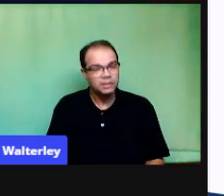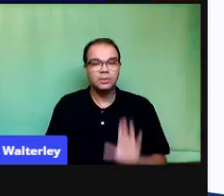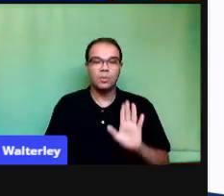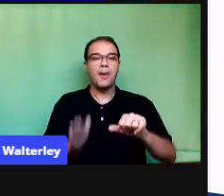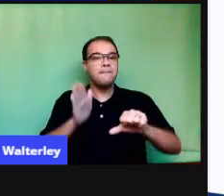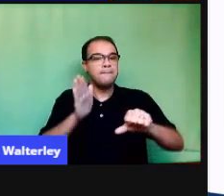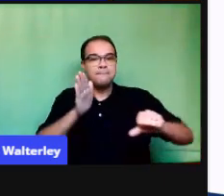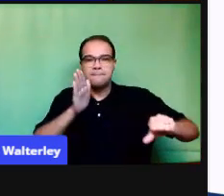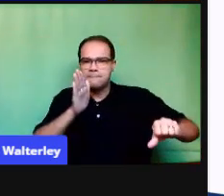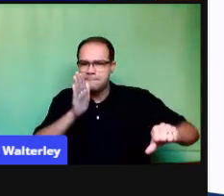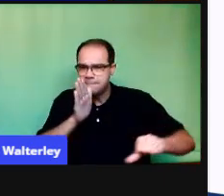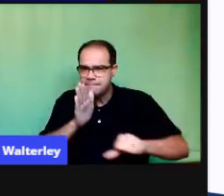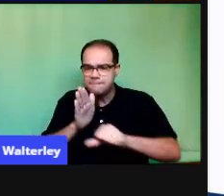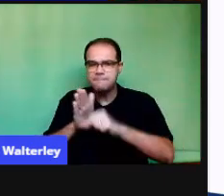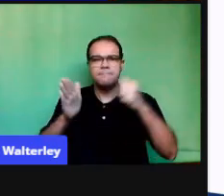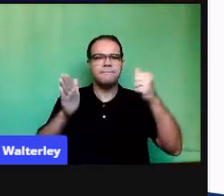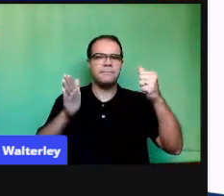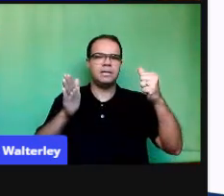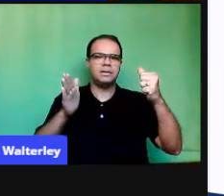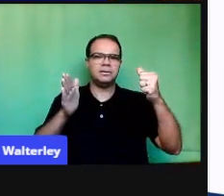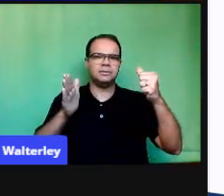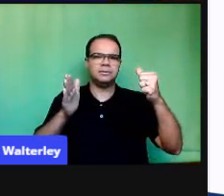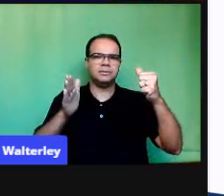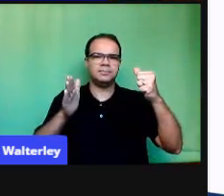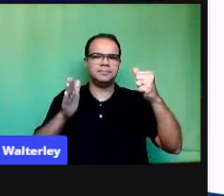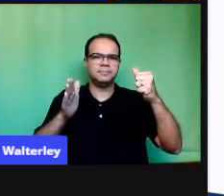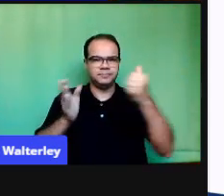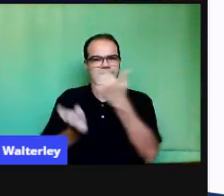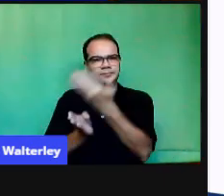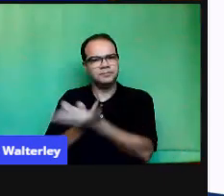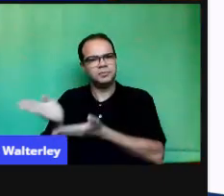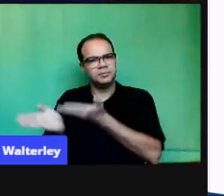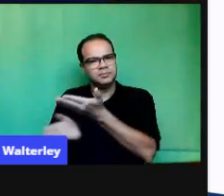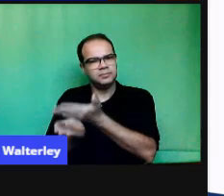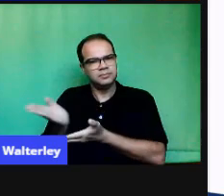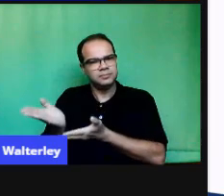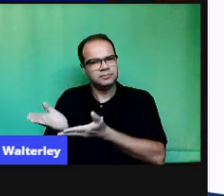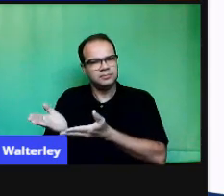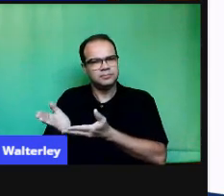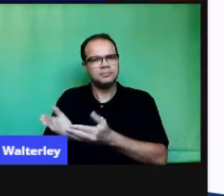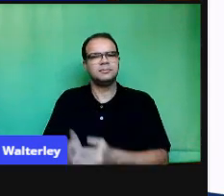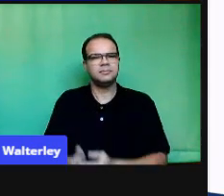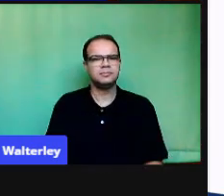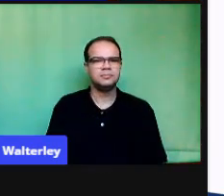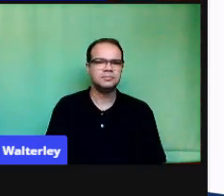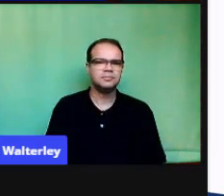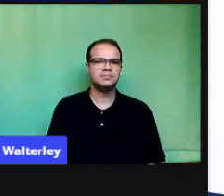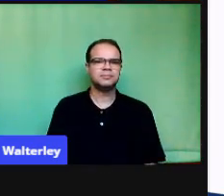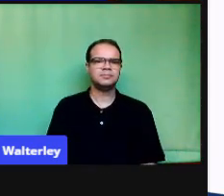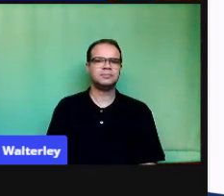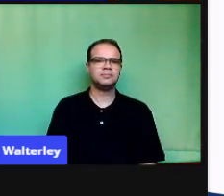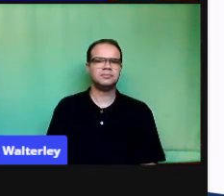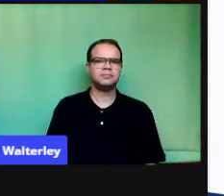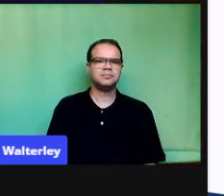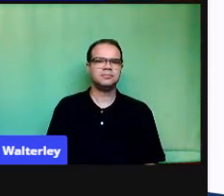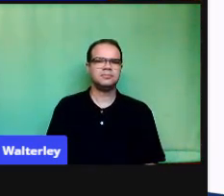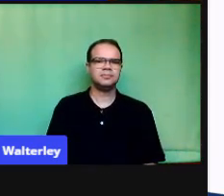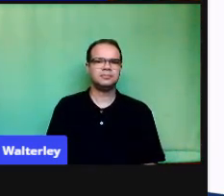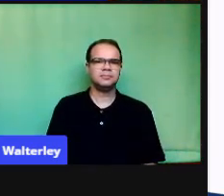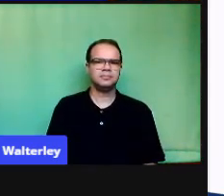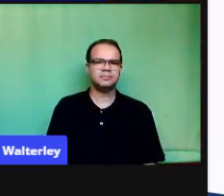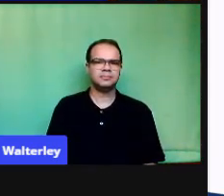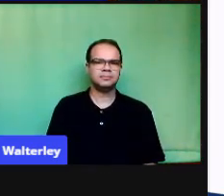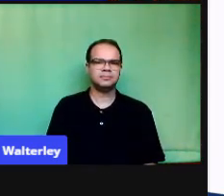vez que se toca na questão bem-estar animal e que busca-se evidência científica para a questão.